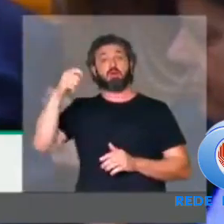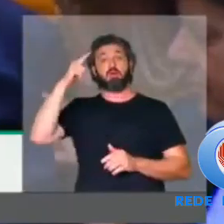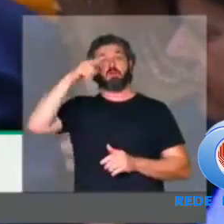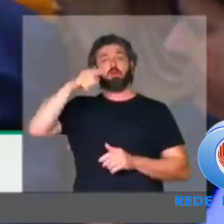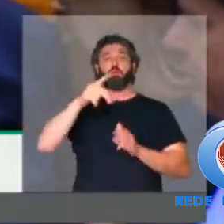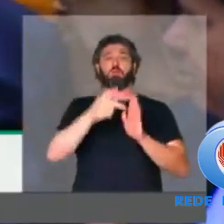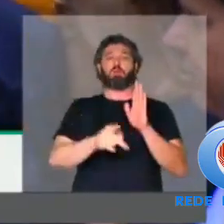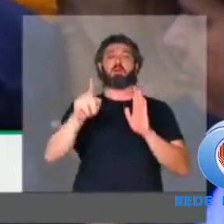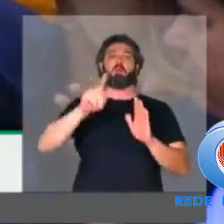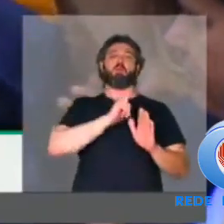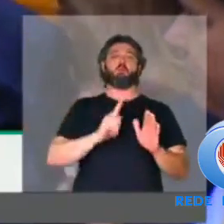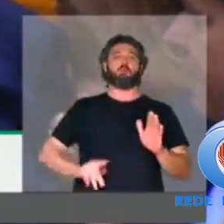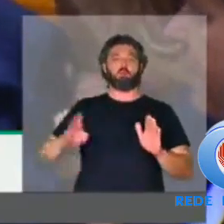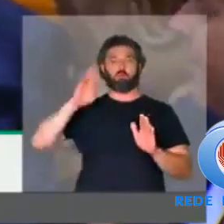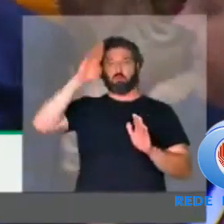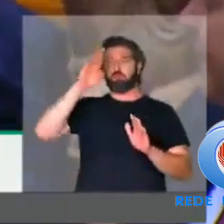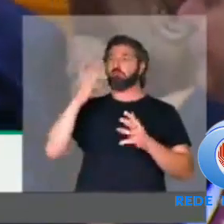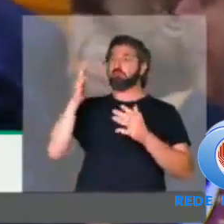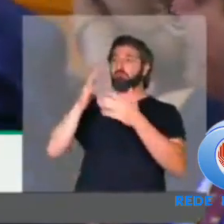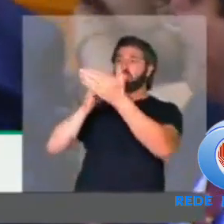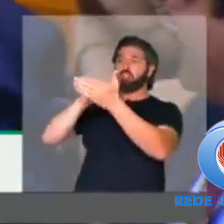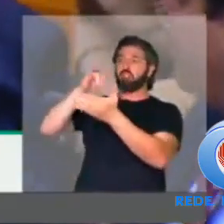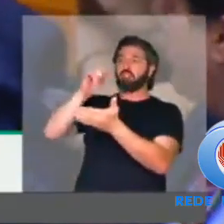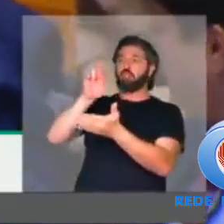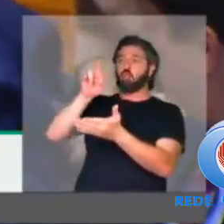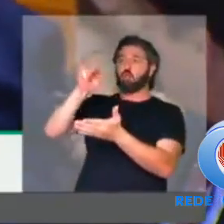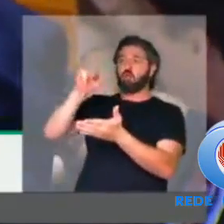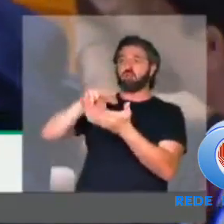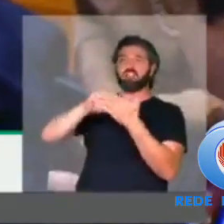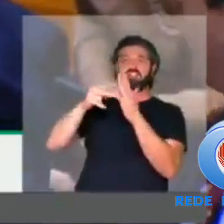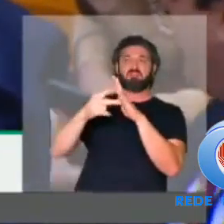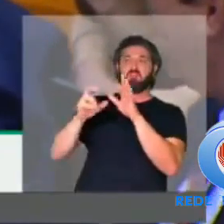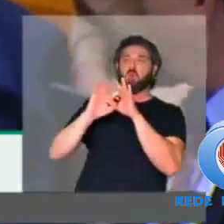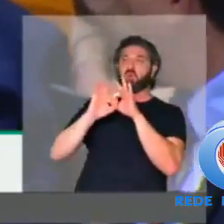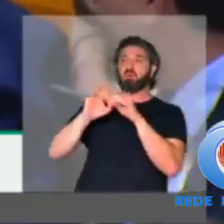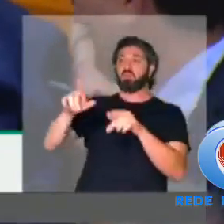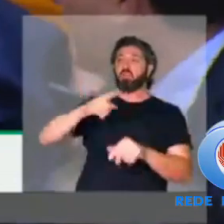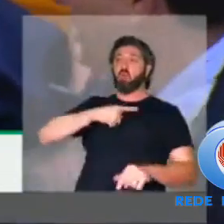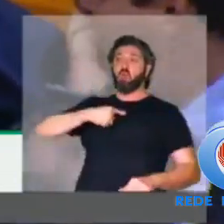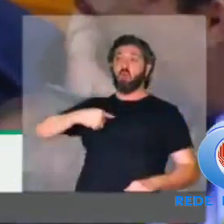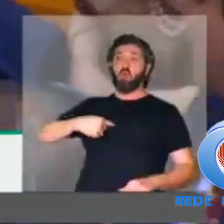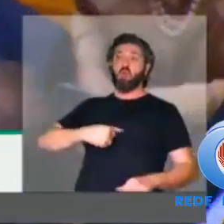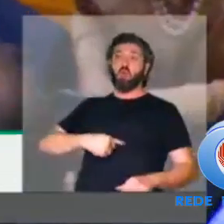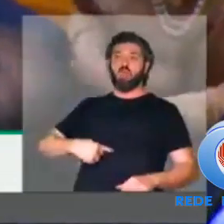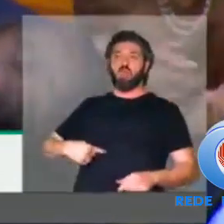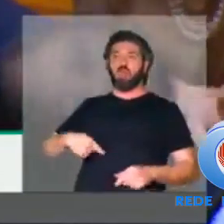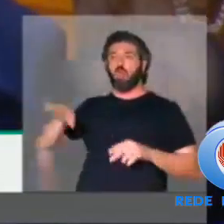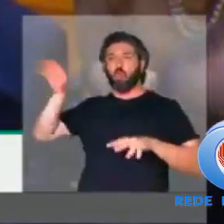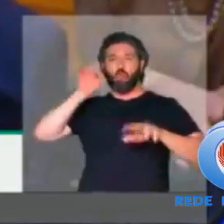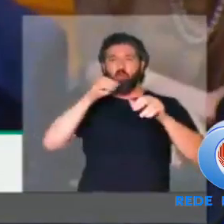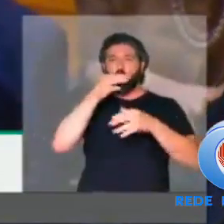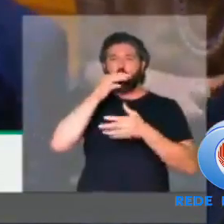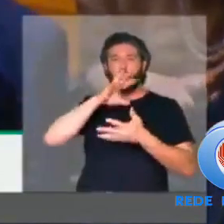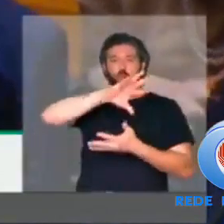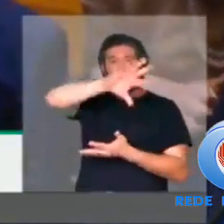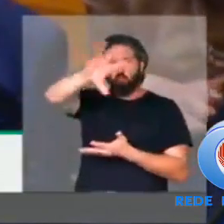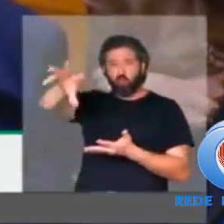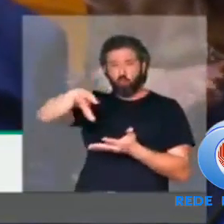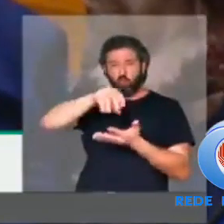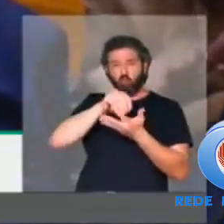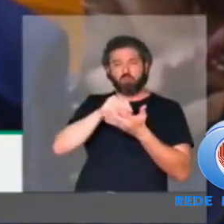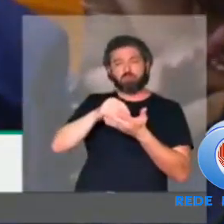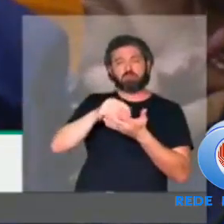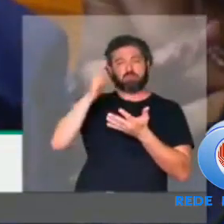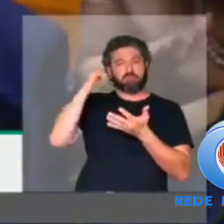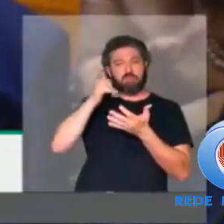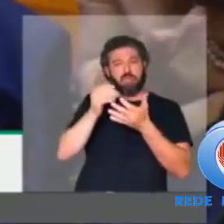governo Bolsonaro. Parabéns, Jerônimo, você foi o leão, você foi o herói, soube escutar todos, soube